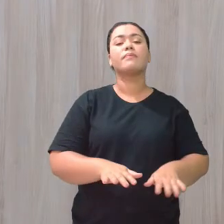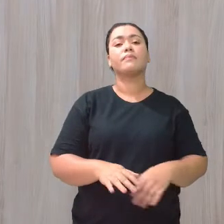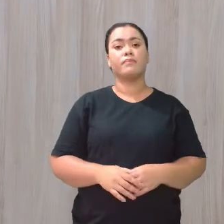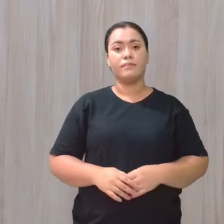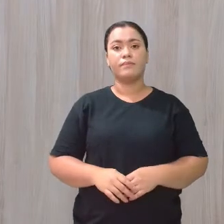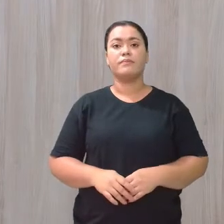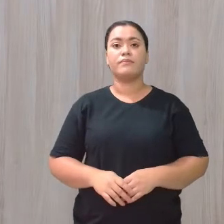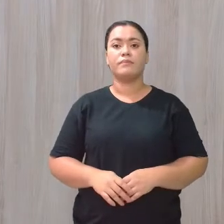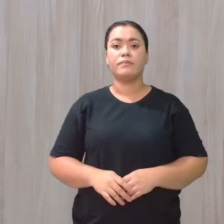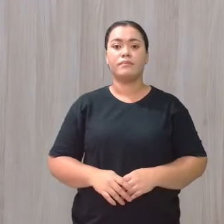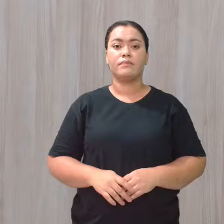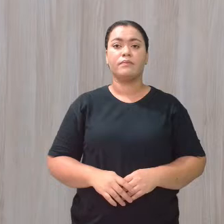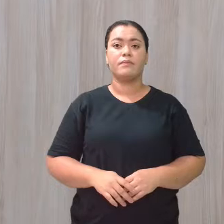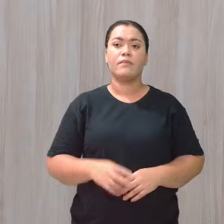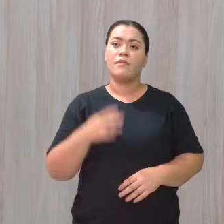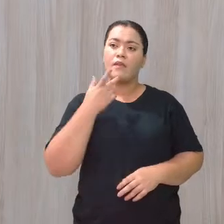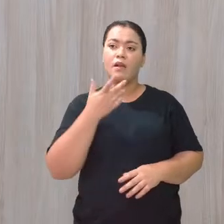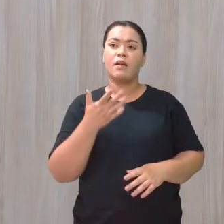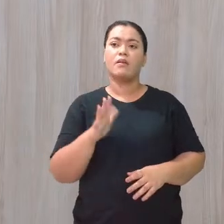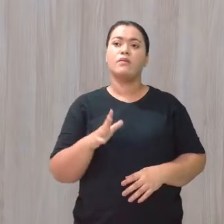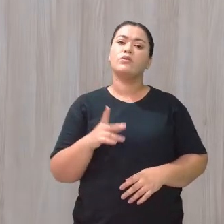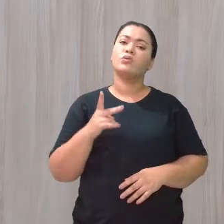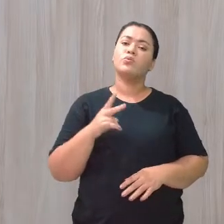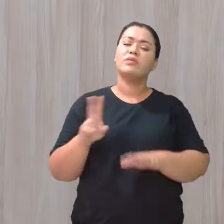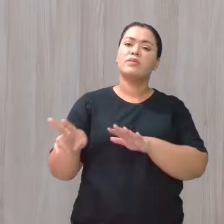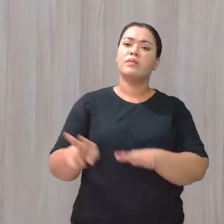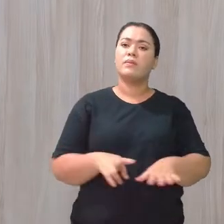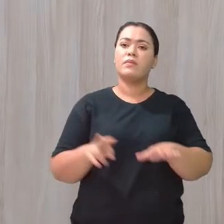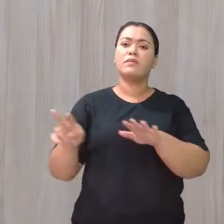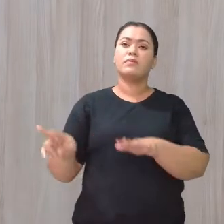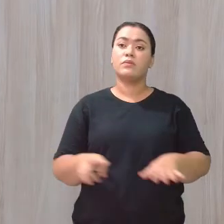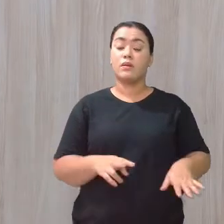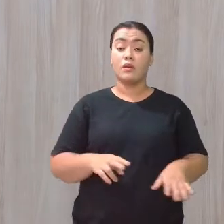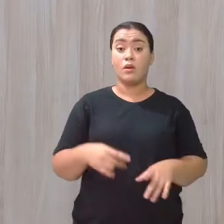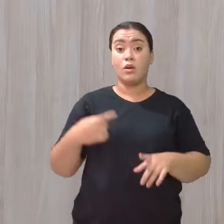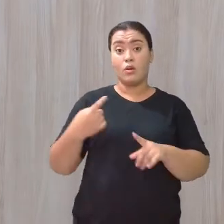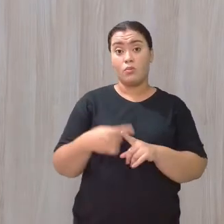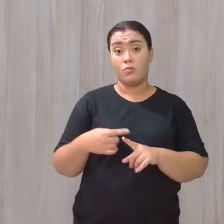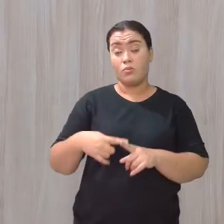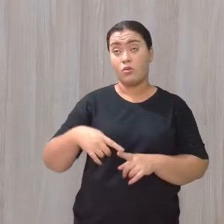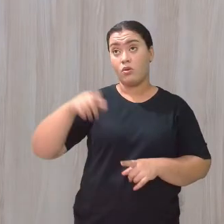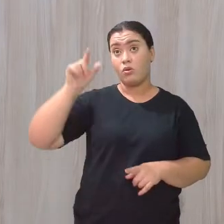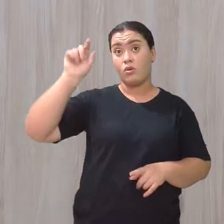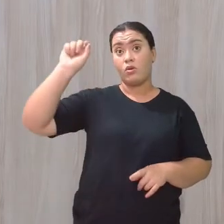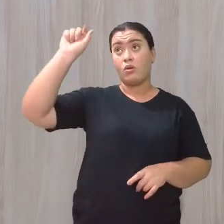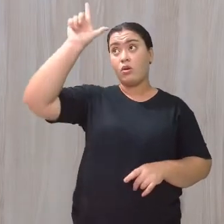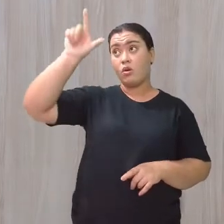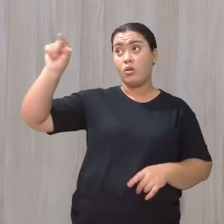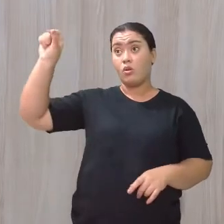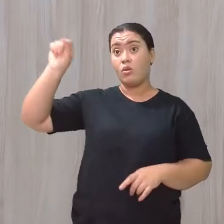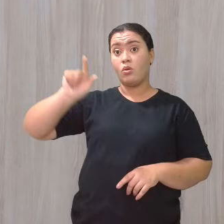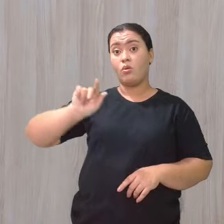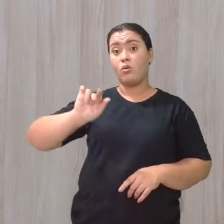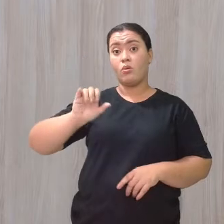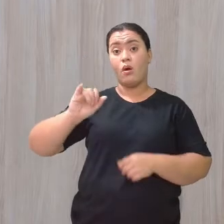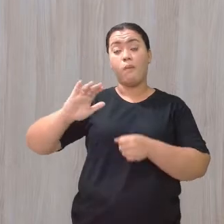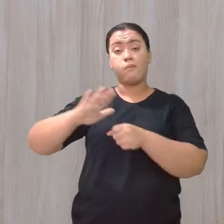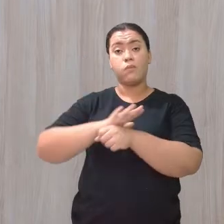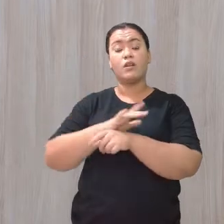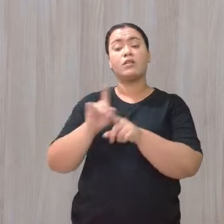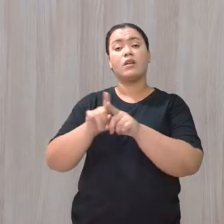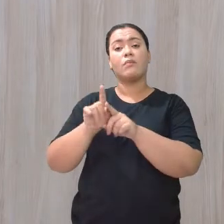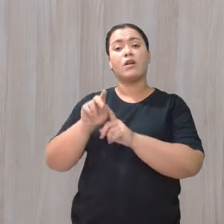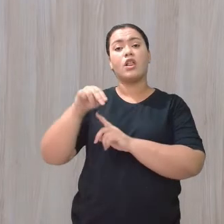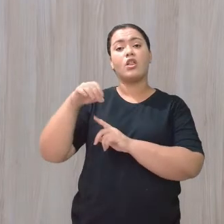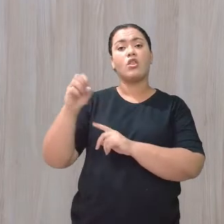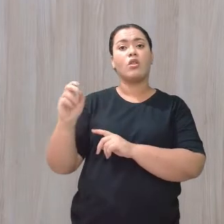a 2 semanas, porque lua cheia e lua nova, elas vão interferir na maré alta,